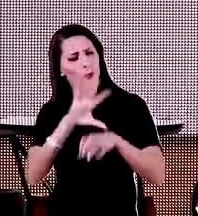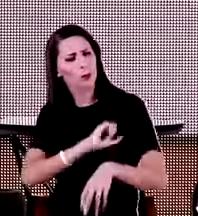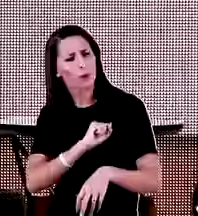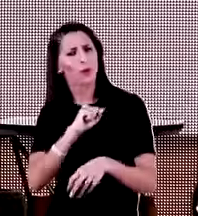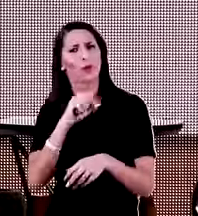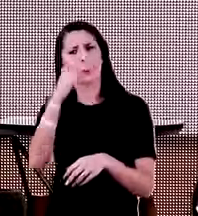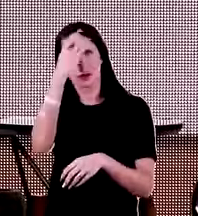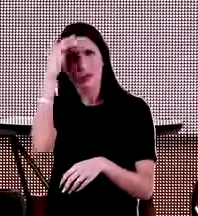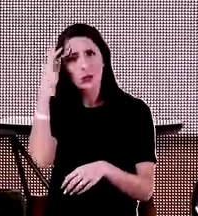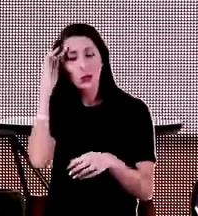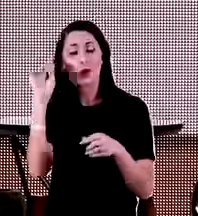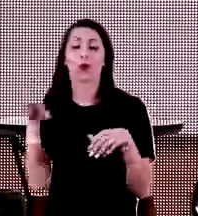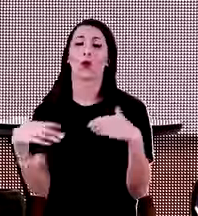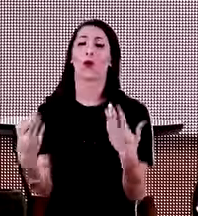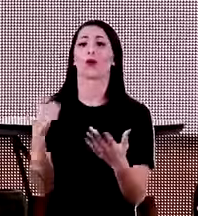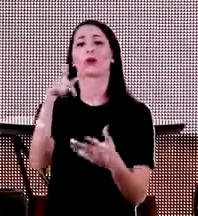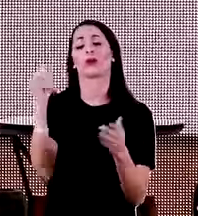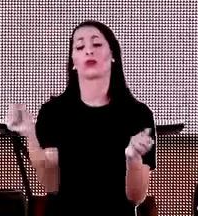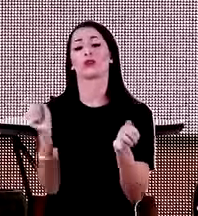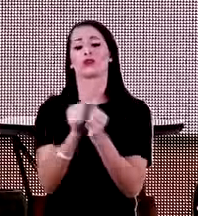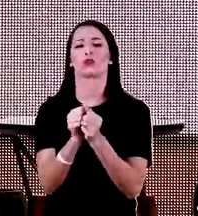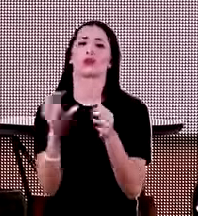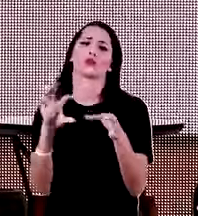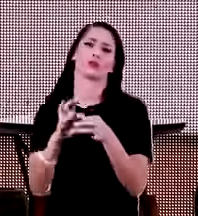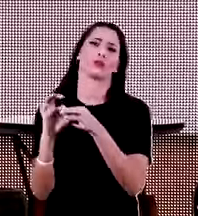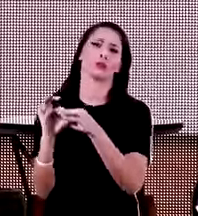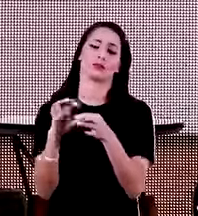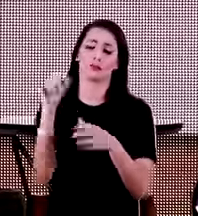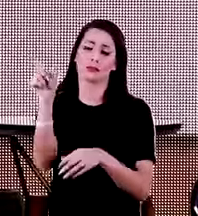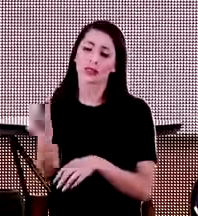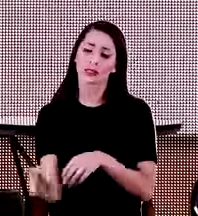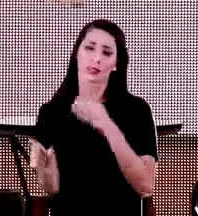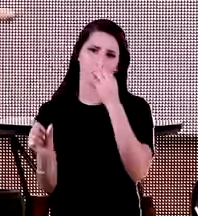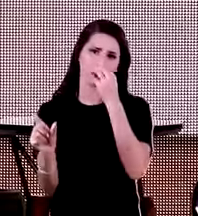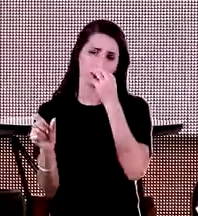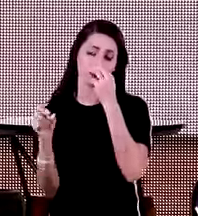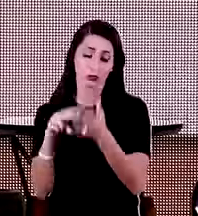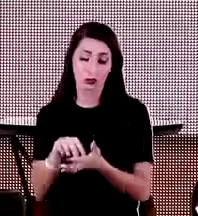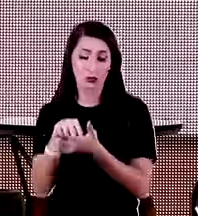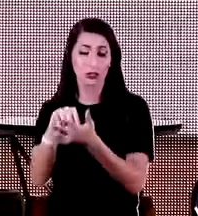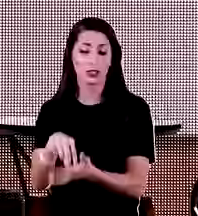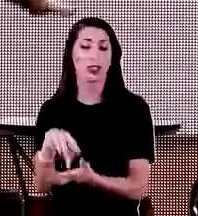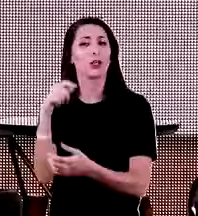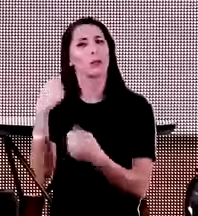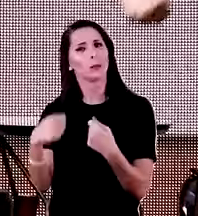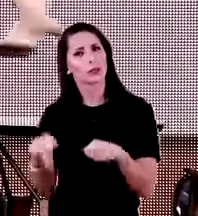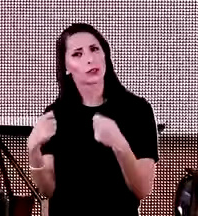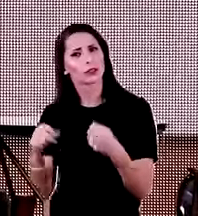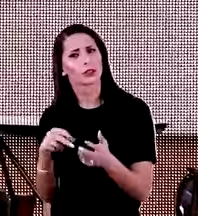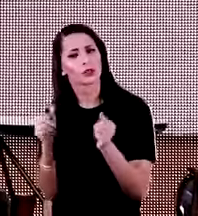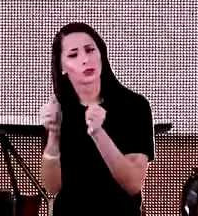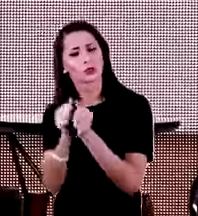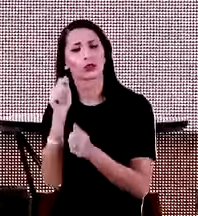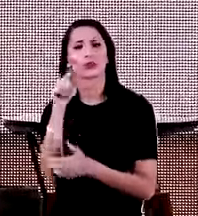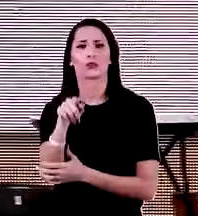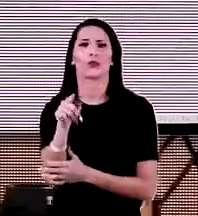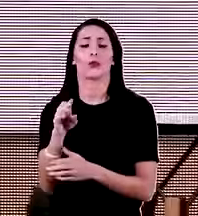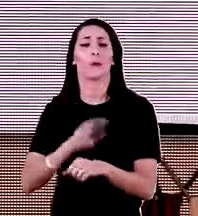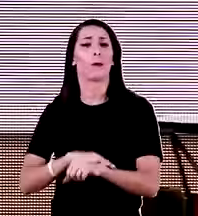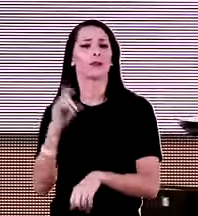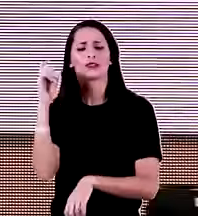é indiferente à sua dor, quando ela se faz presente, quando ela está ali, quando ela precisa estar com você no momento